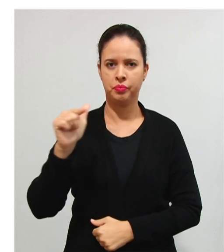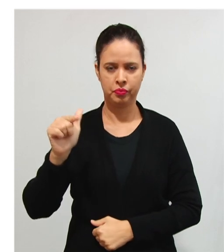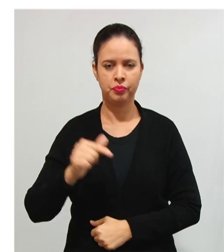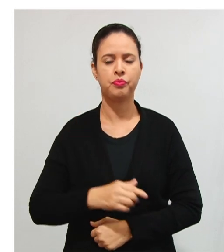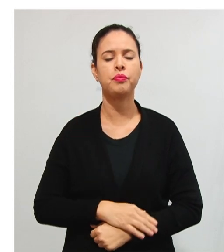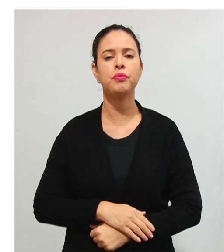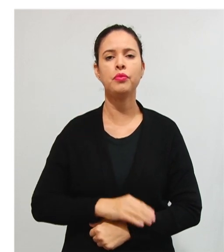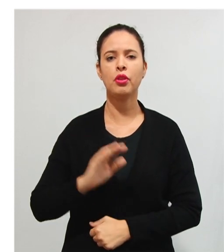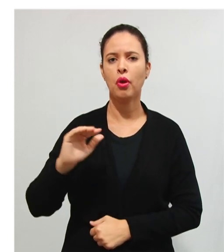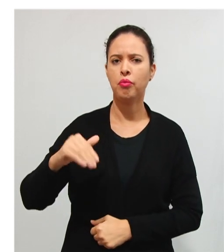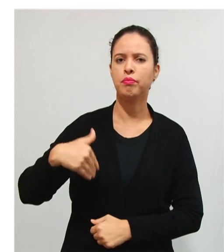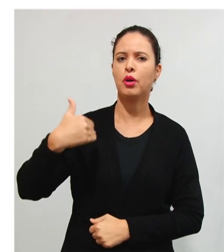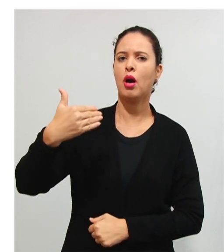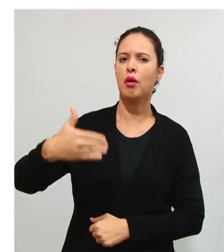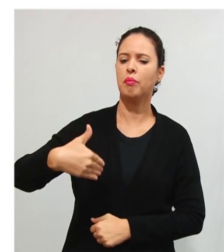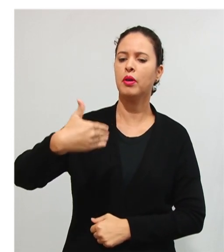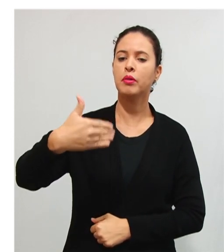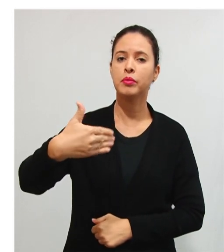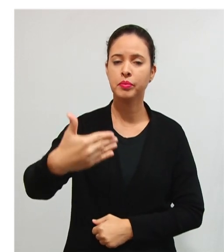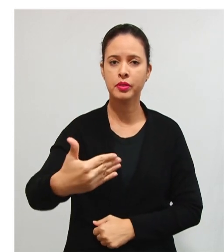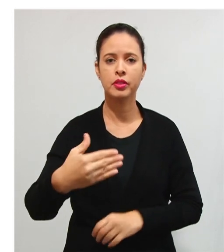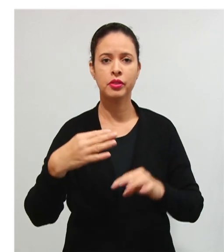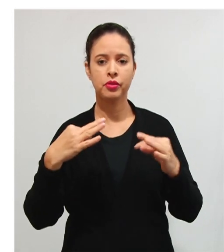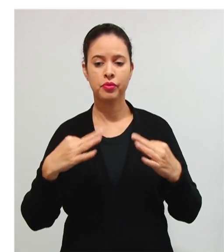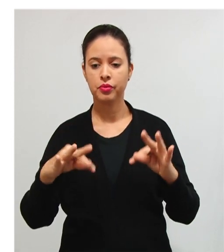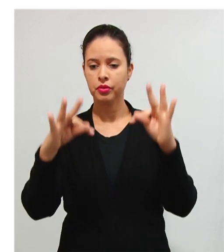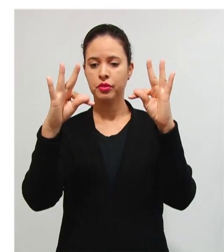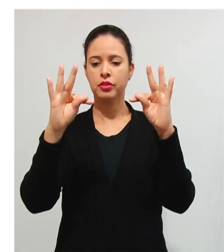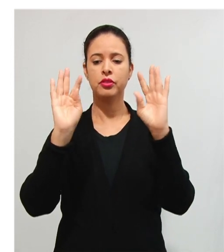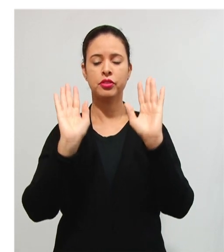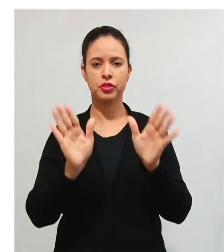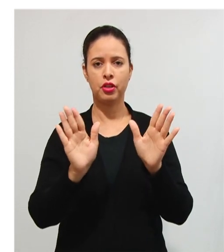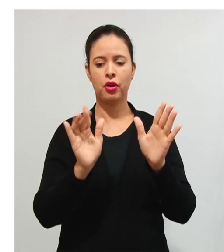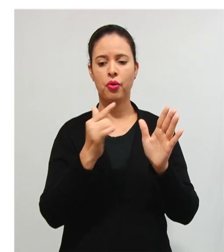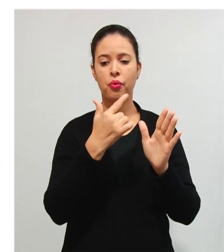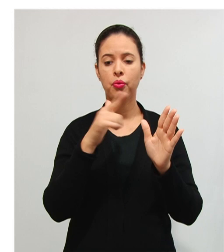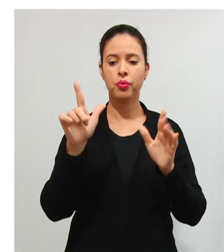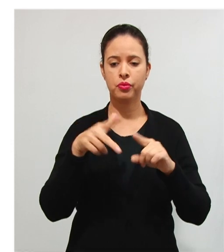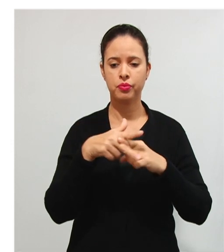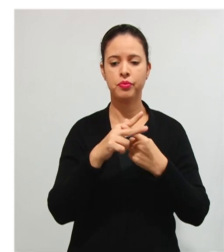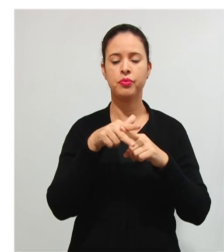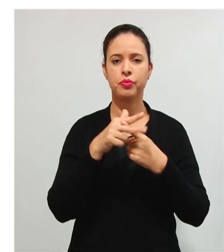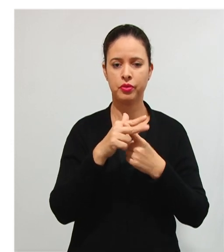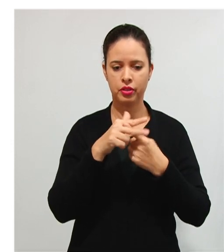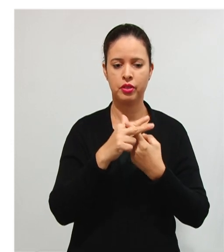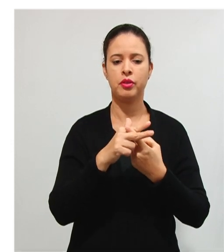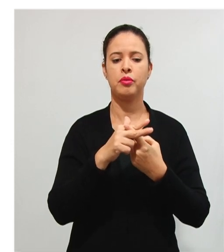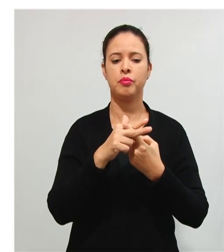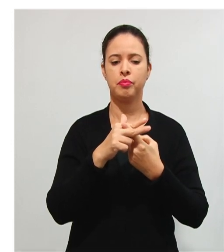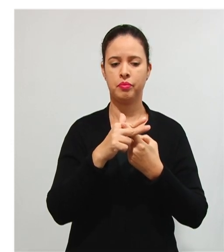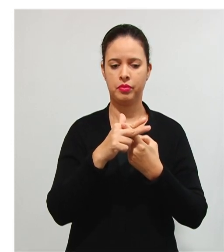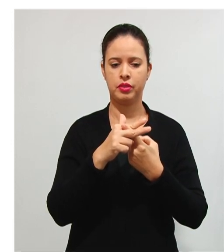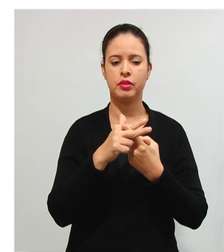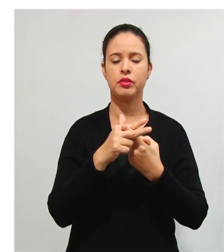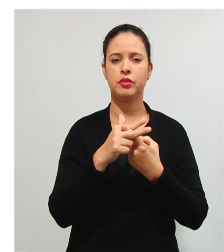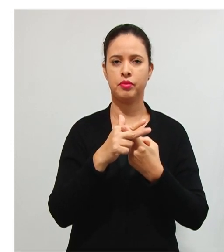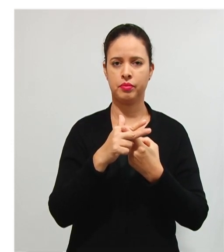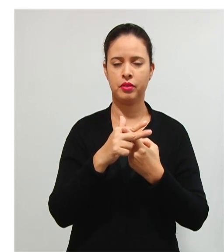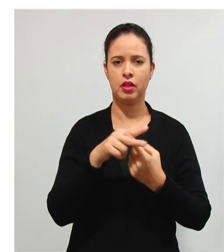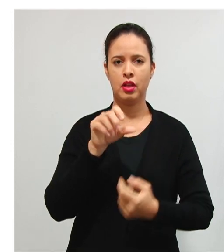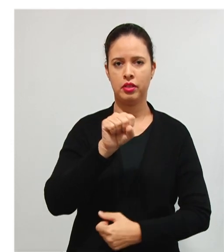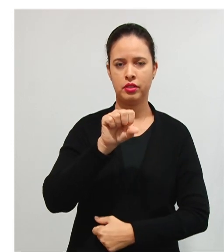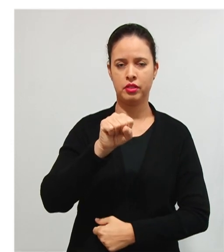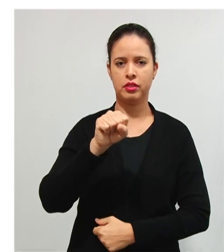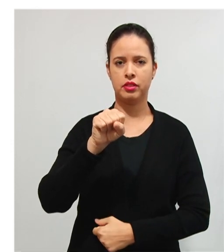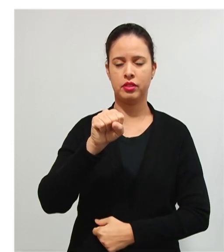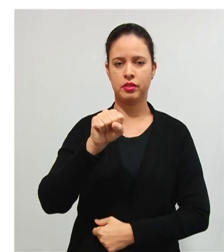o avanço da tecnologia, em especial o JavaScript e outras ferramentas, e CSS para